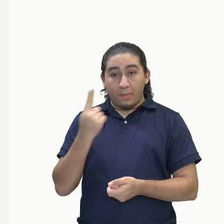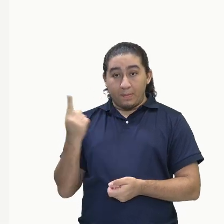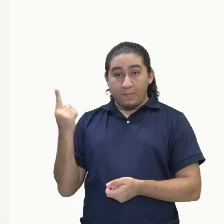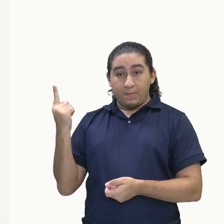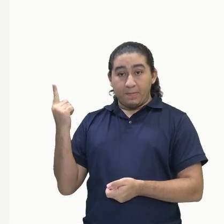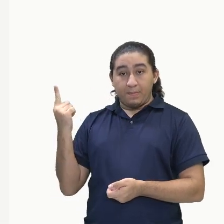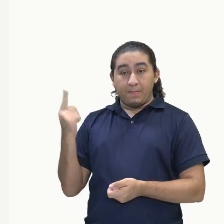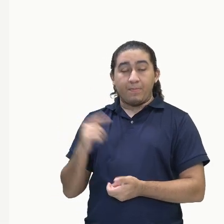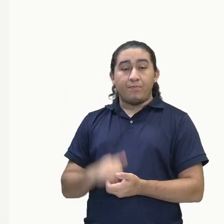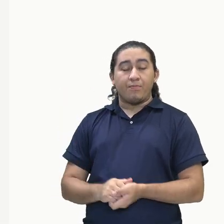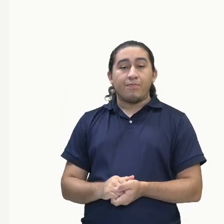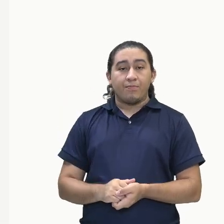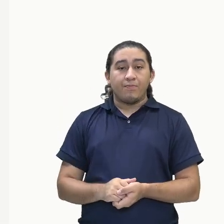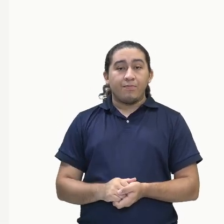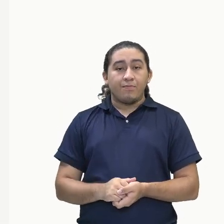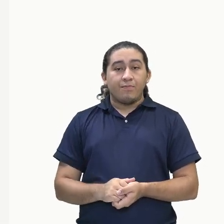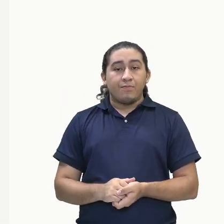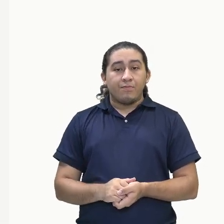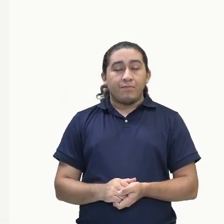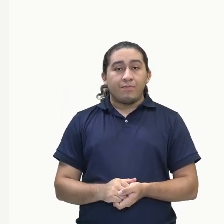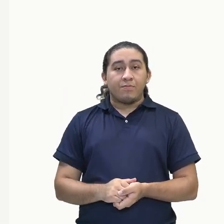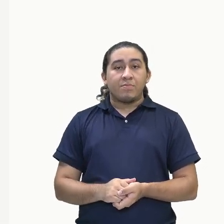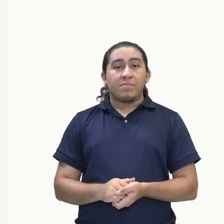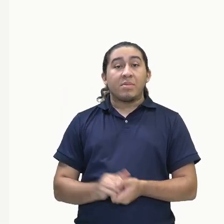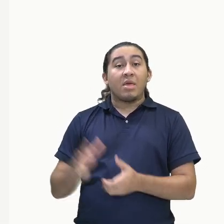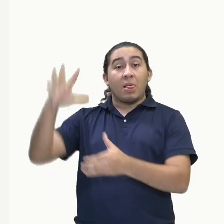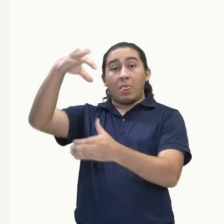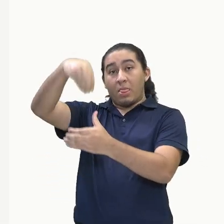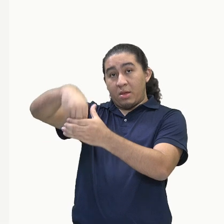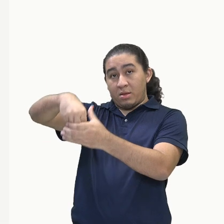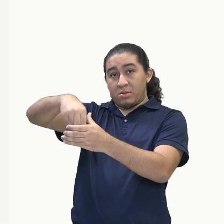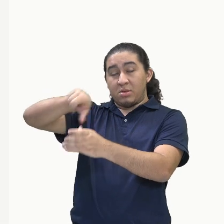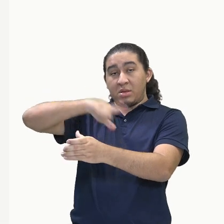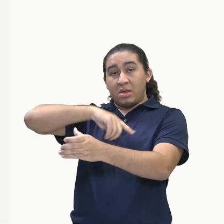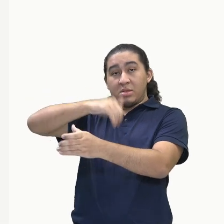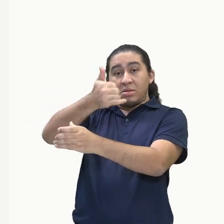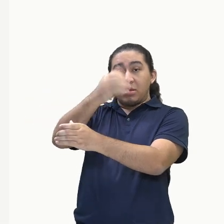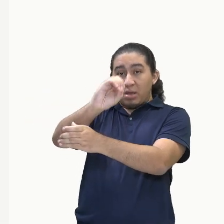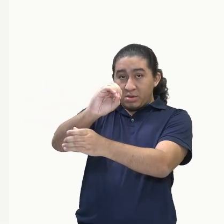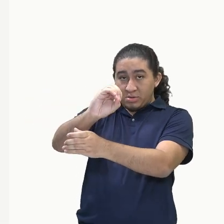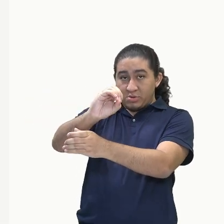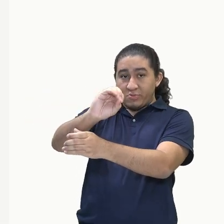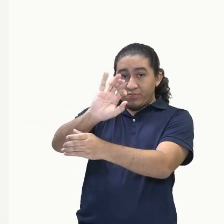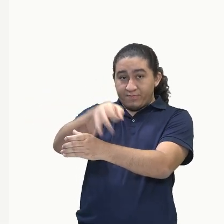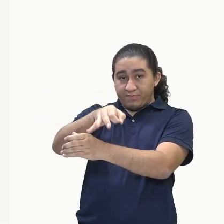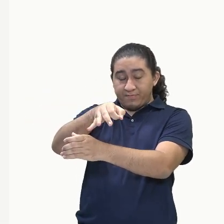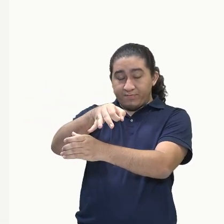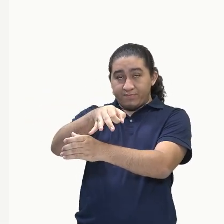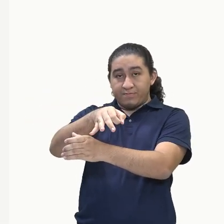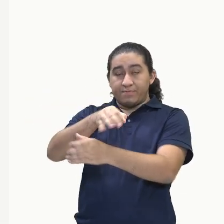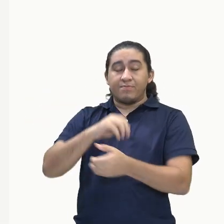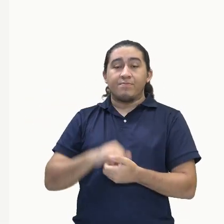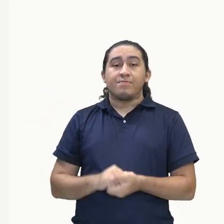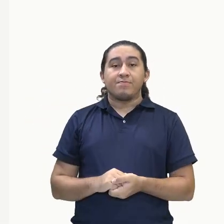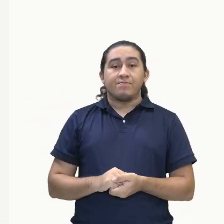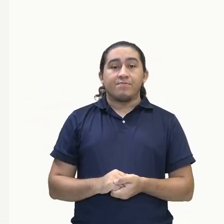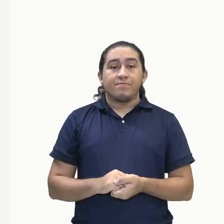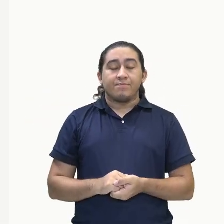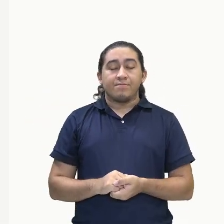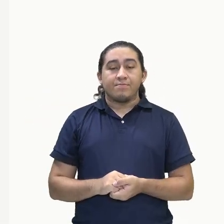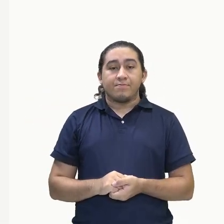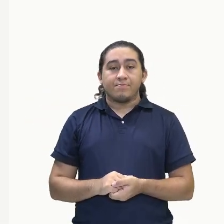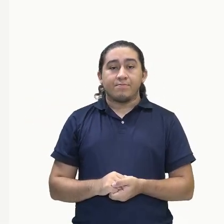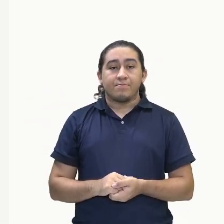O total de pirulito são 10, né? 10. E aí, 3 verdes e 7